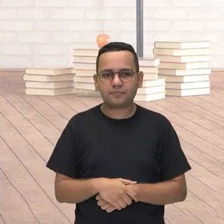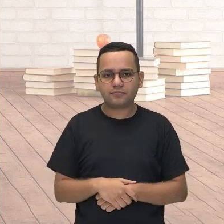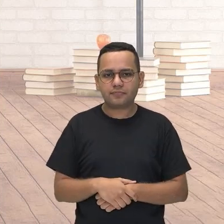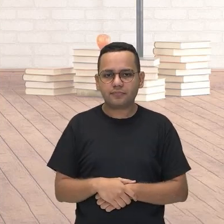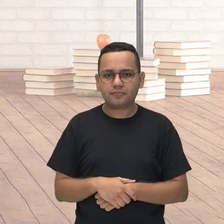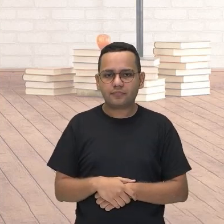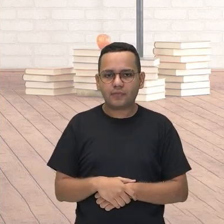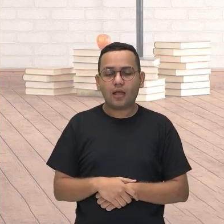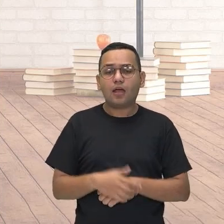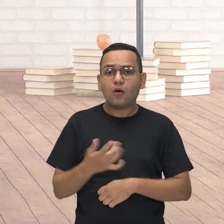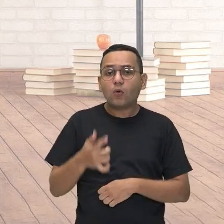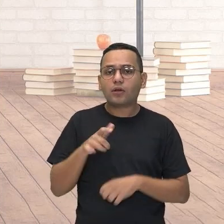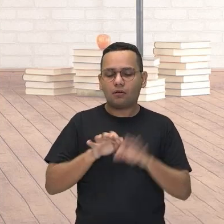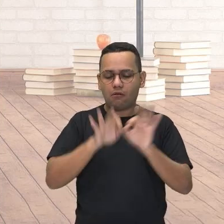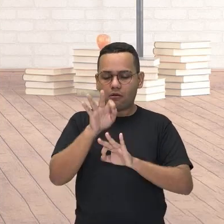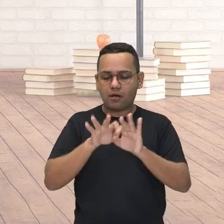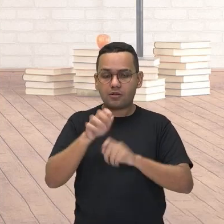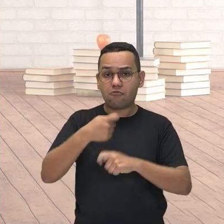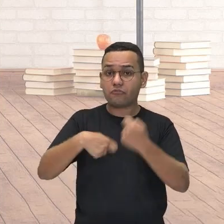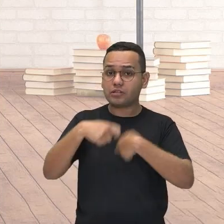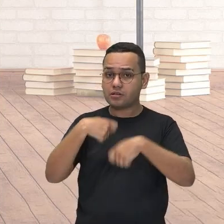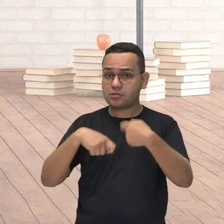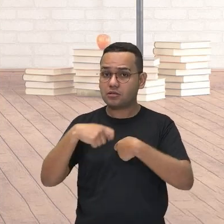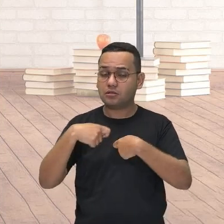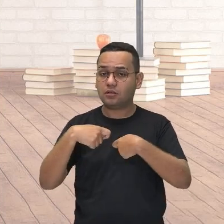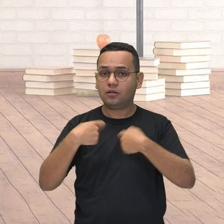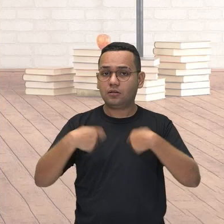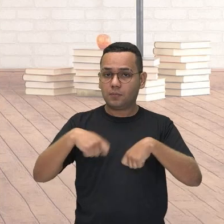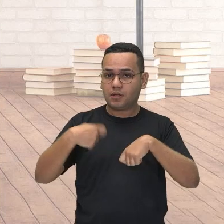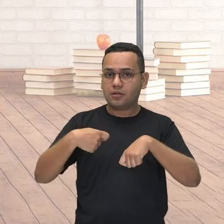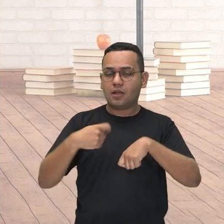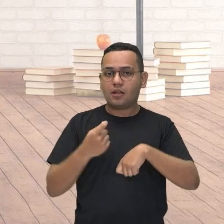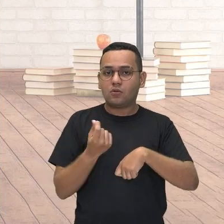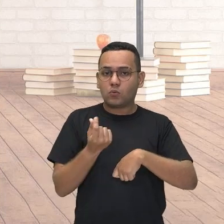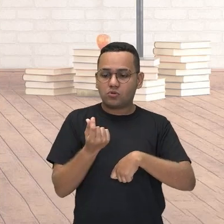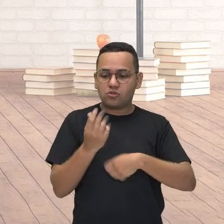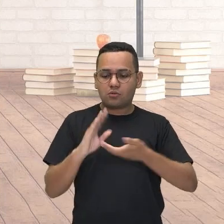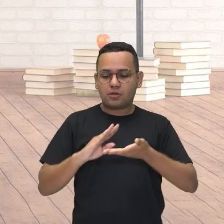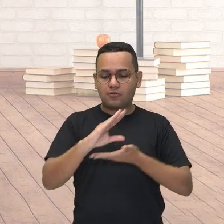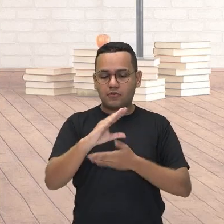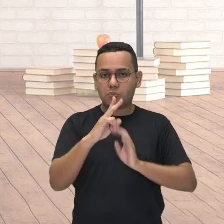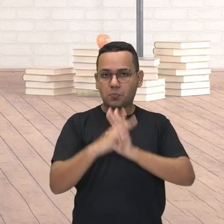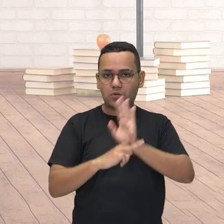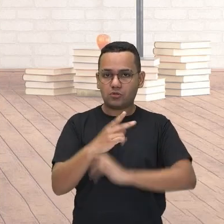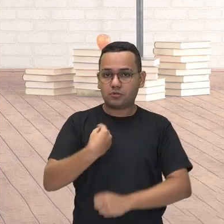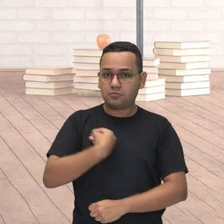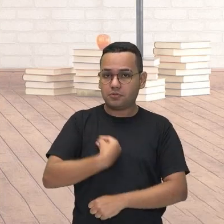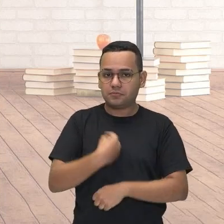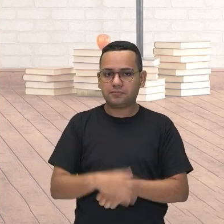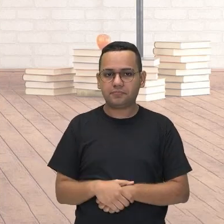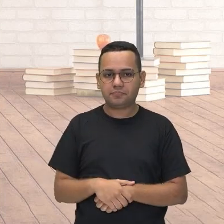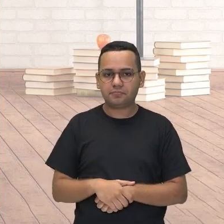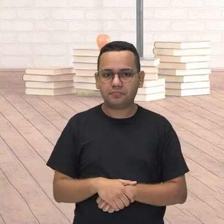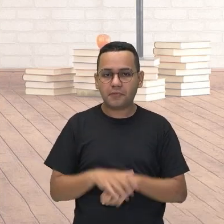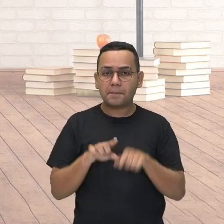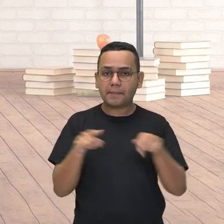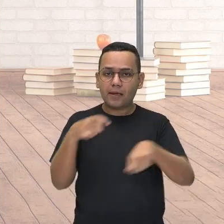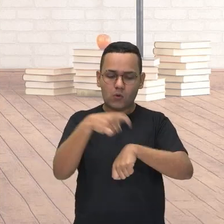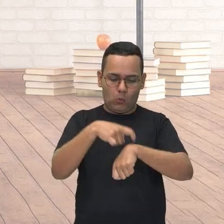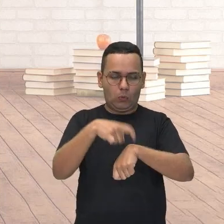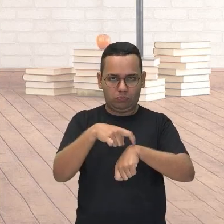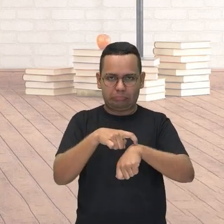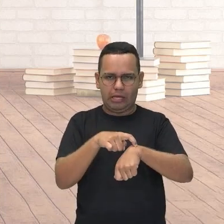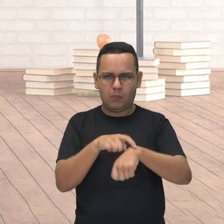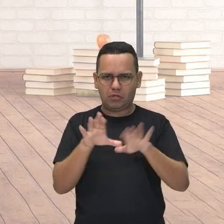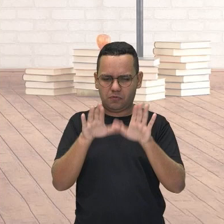planejamento financeiro. Quanto que eu vou precisar para o meu projeto de vida? E, de repente, o tempo que eu direcionei para isso, ele vai ser maior ou menor.